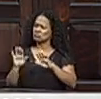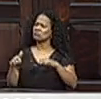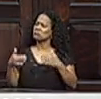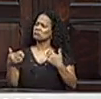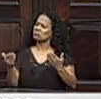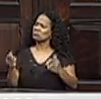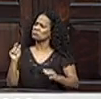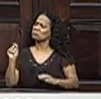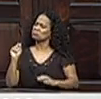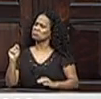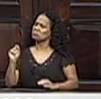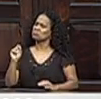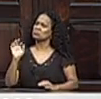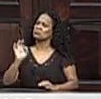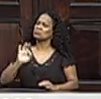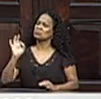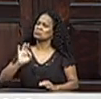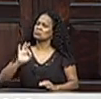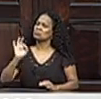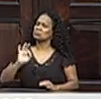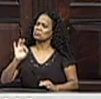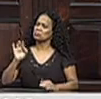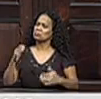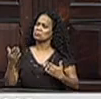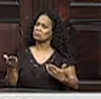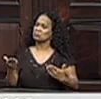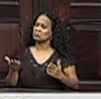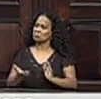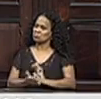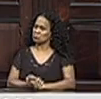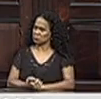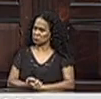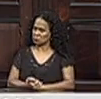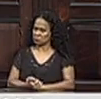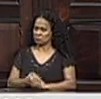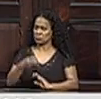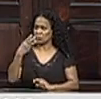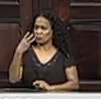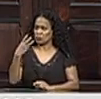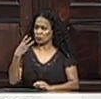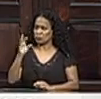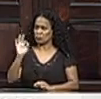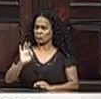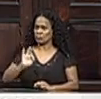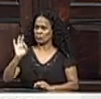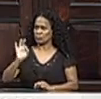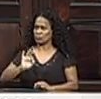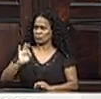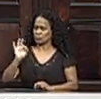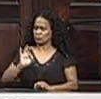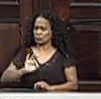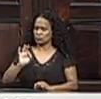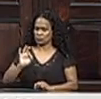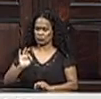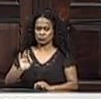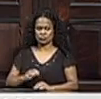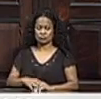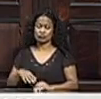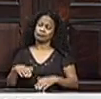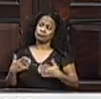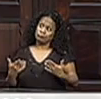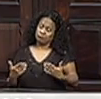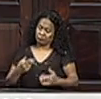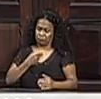percentual? Deputado Luiz Paulo, aglutinei com um percentual de 3%. Então, senhor presidente,